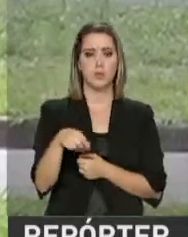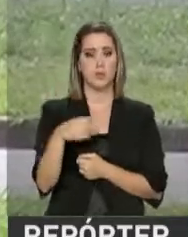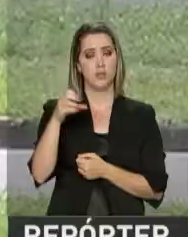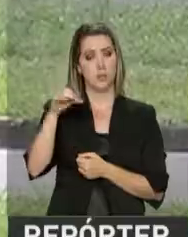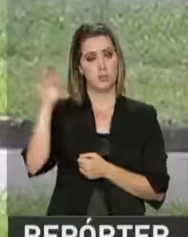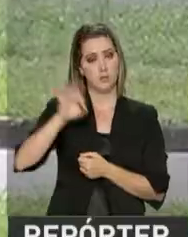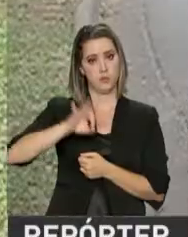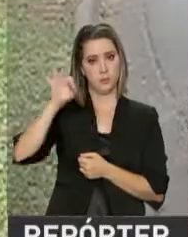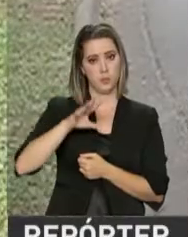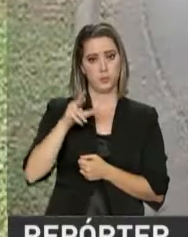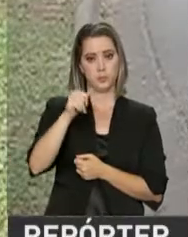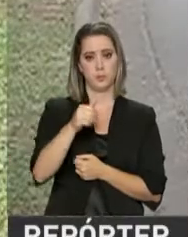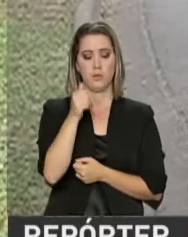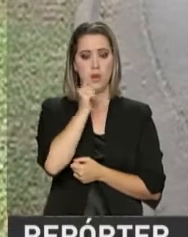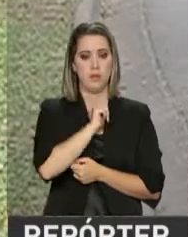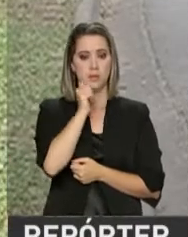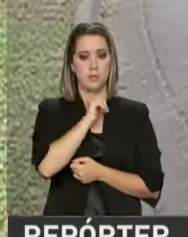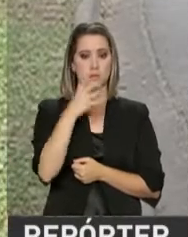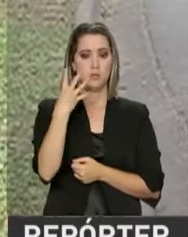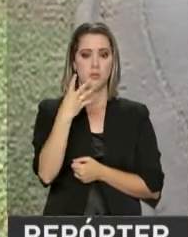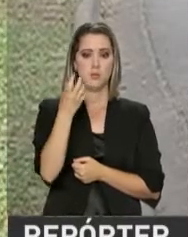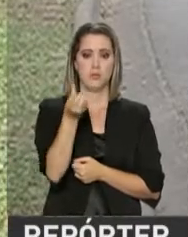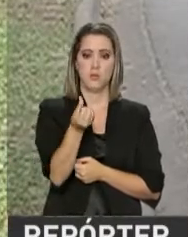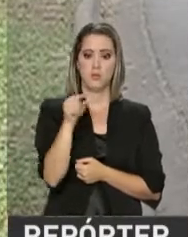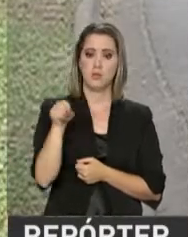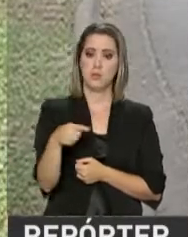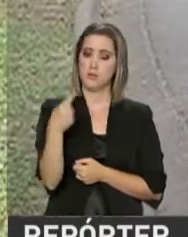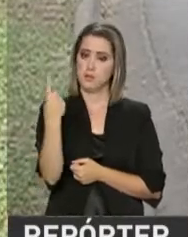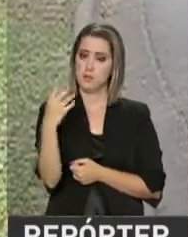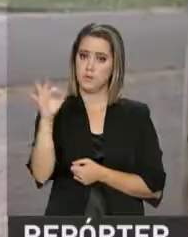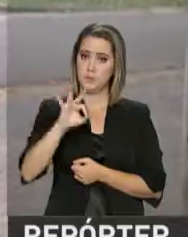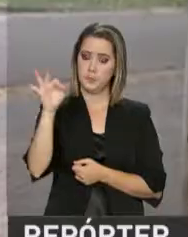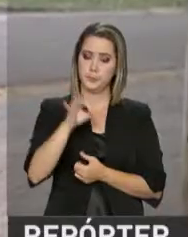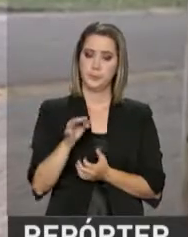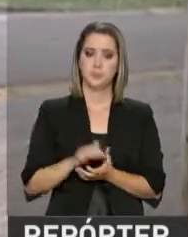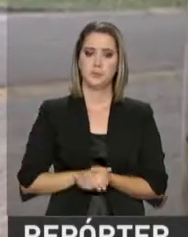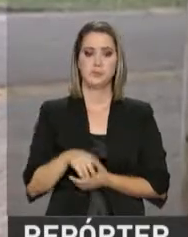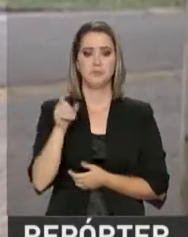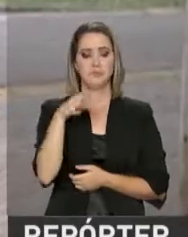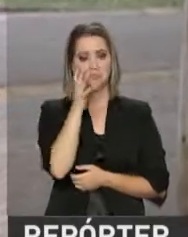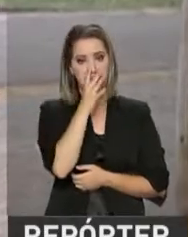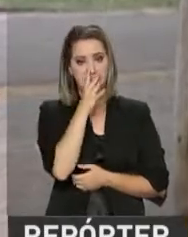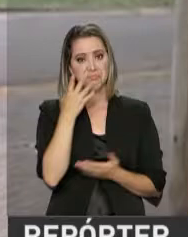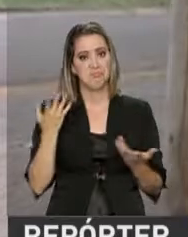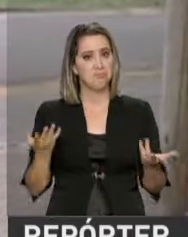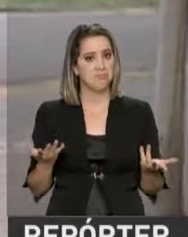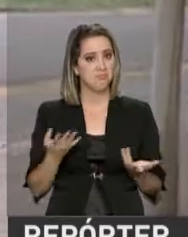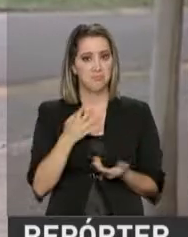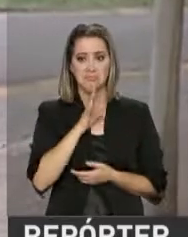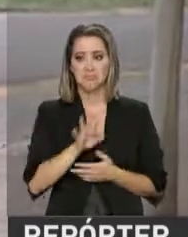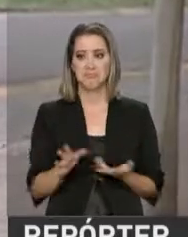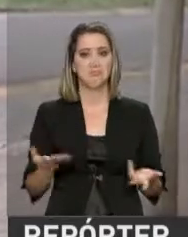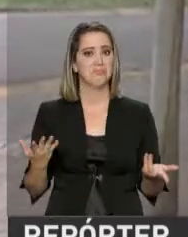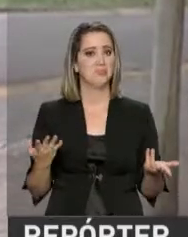53,9% do total. As mulheres somam 46,1%. É curioso, não sei por